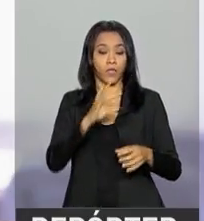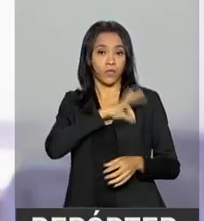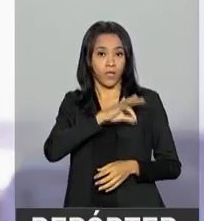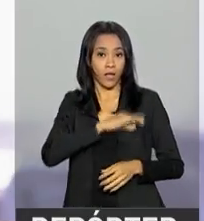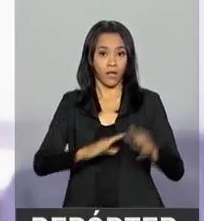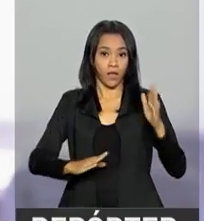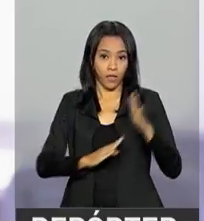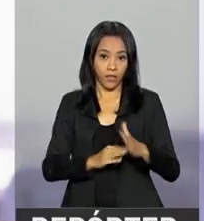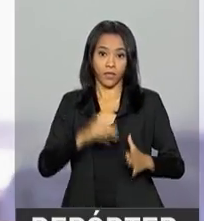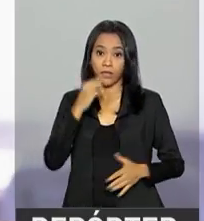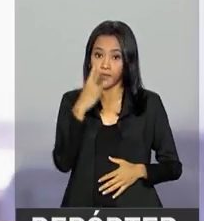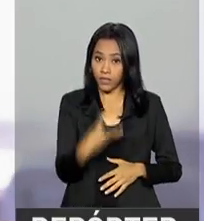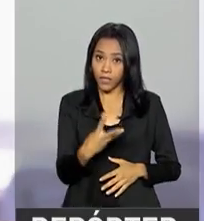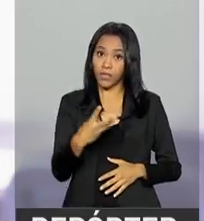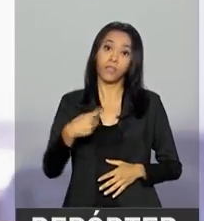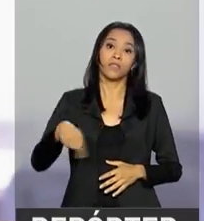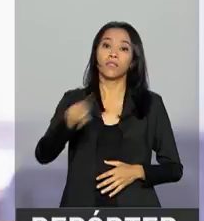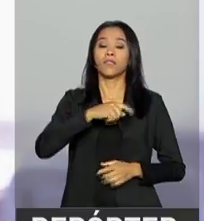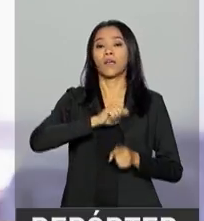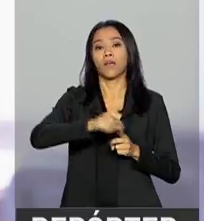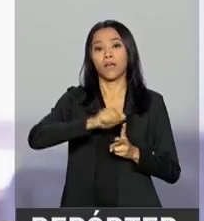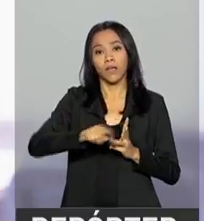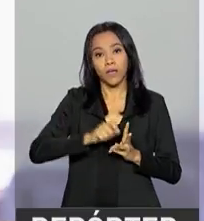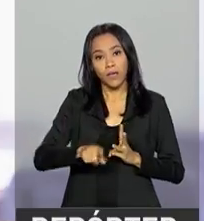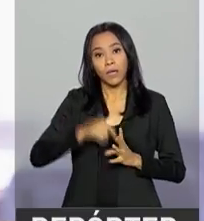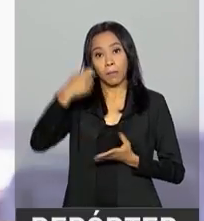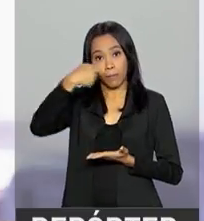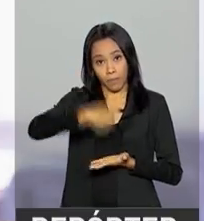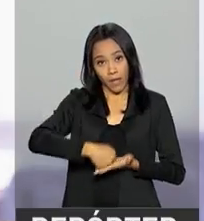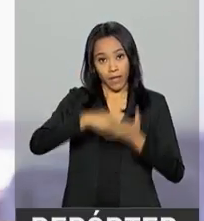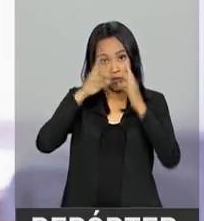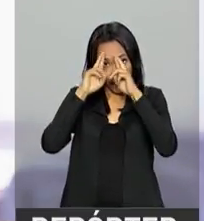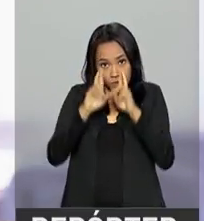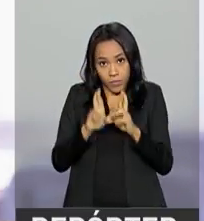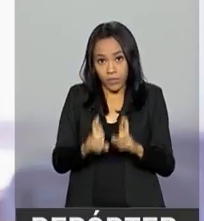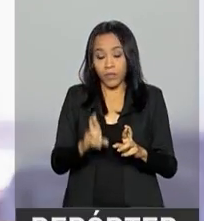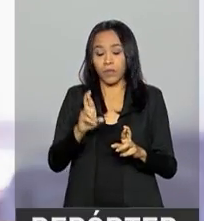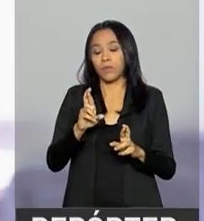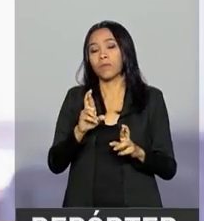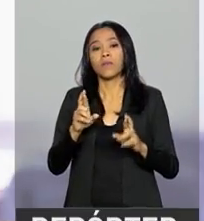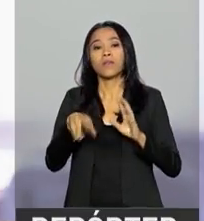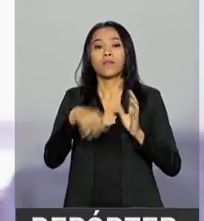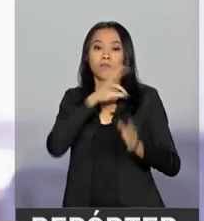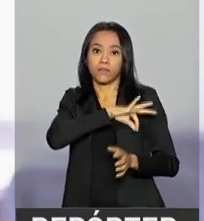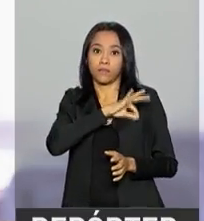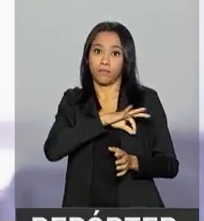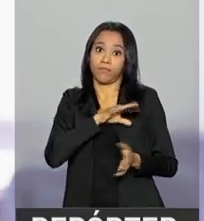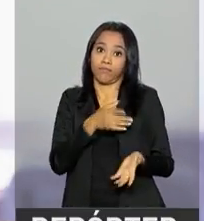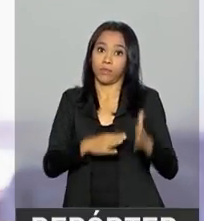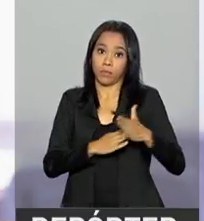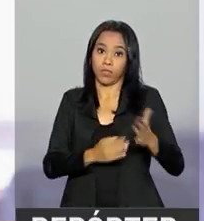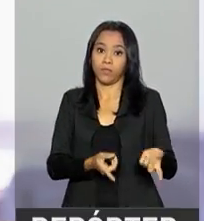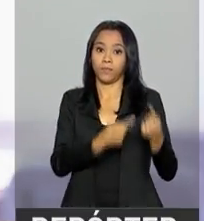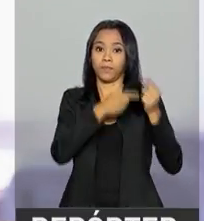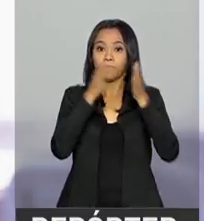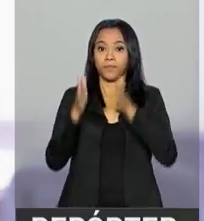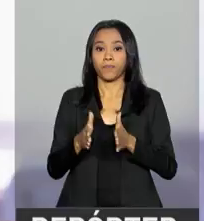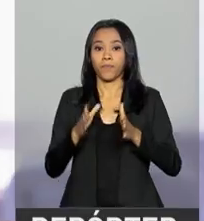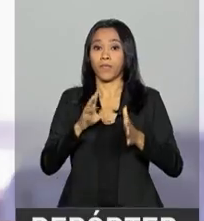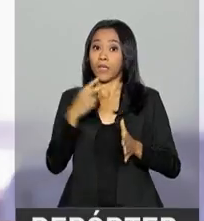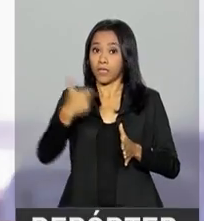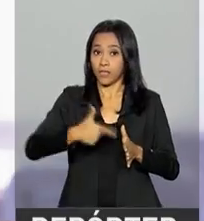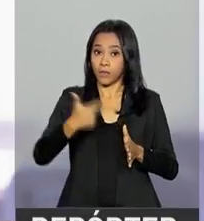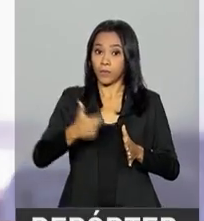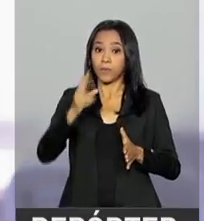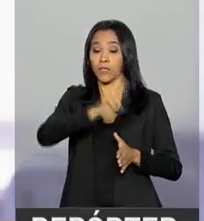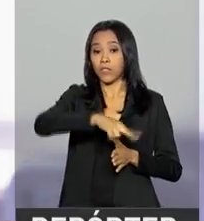três salários mínimos as prestações serão pagas respeitando o limite de renda a segunda é destinada aos estudantes das regiões